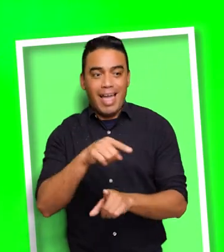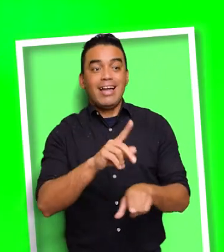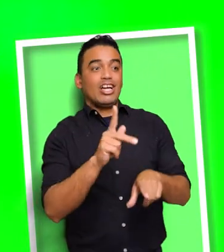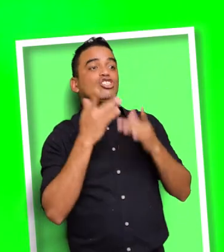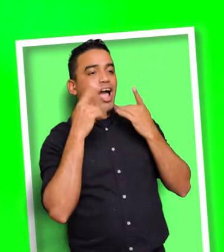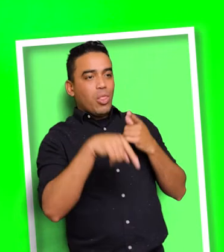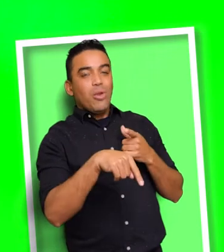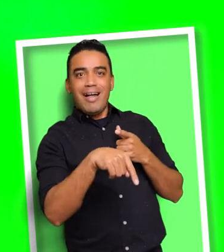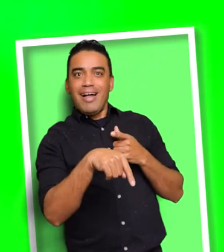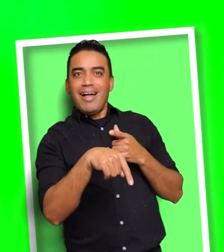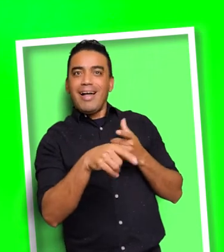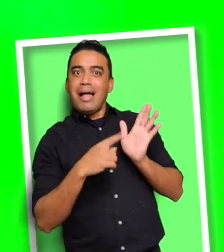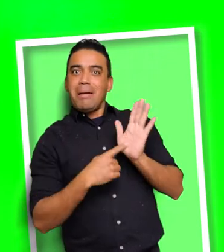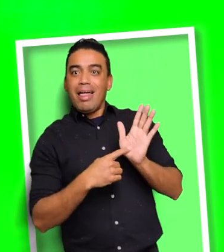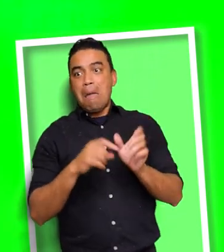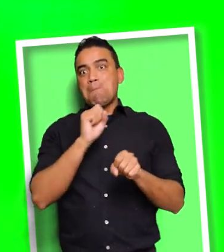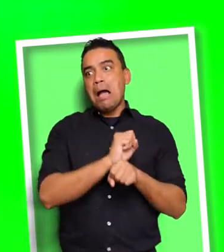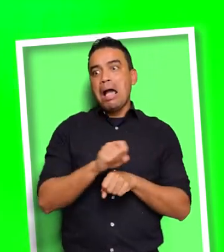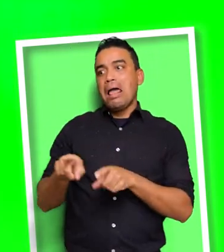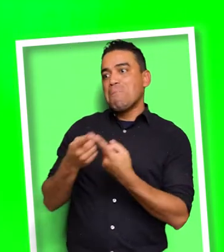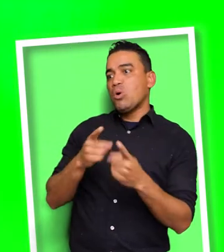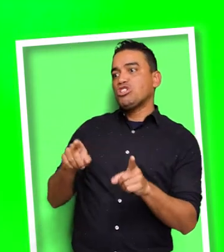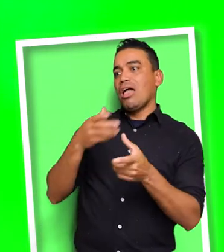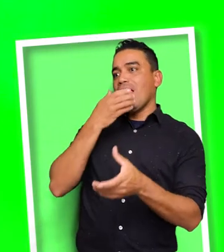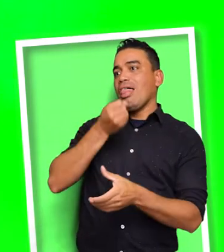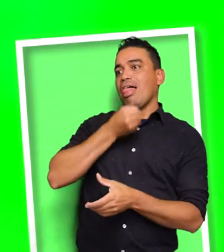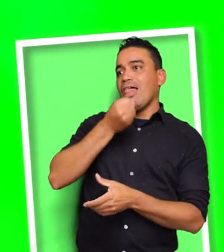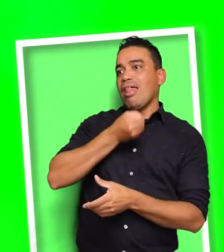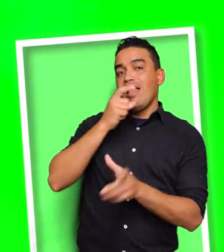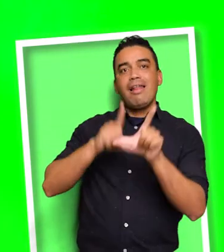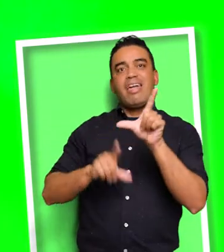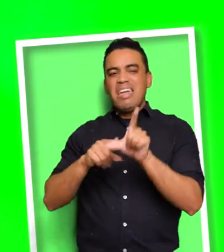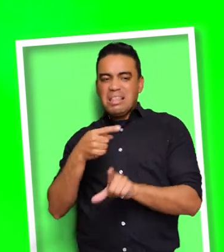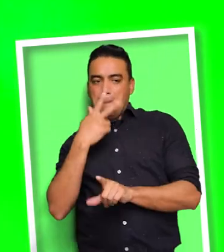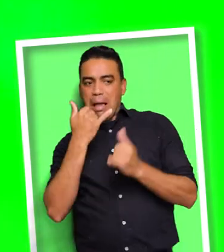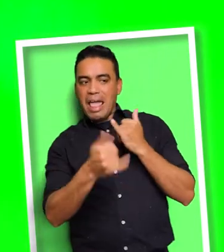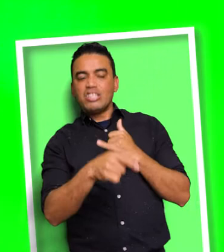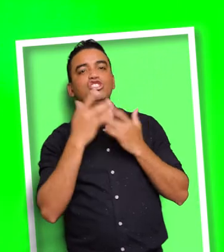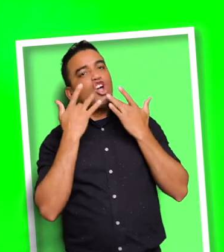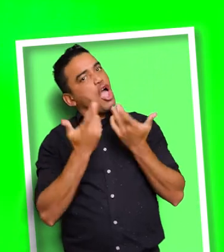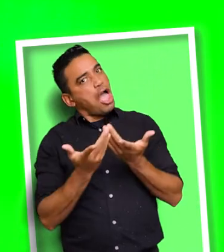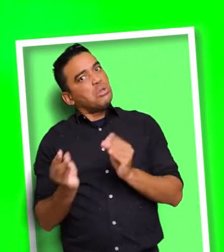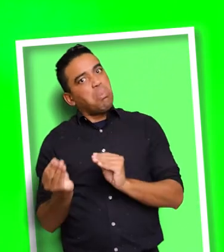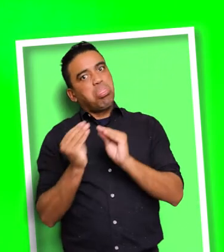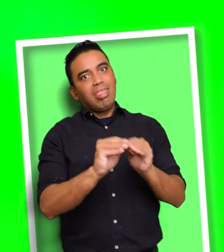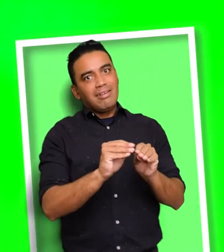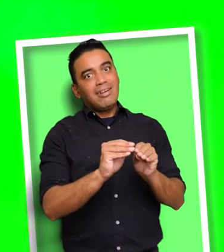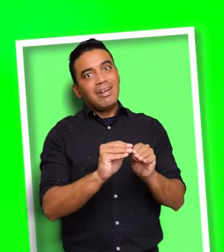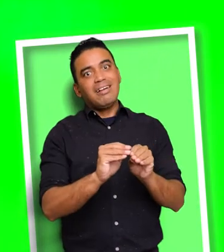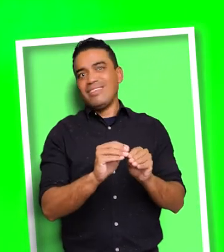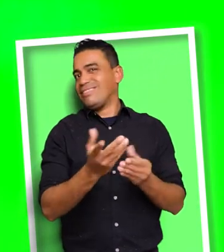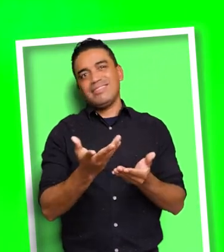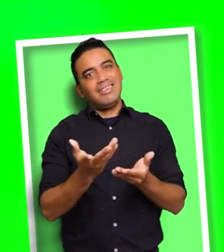história acontecendo, e aí você para, canta uma música, que às vezes a letra tem um pouco a ver com o que está acontecendo ali, e depois você volta